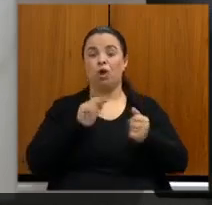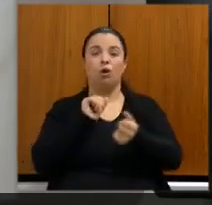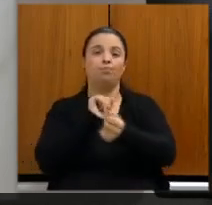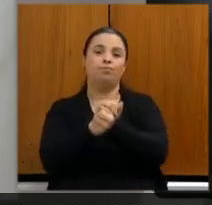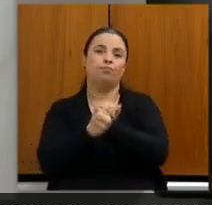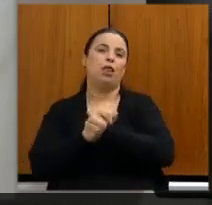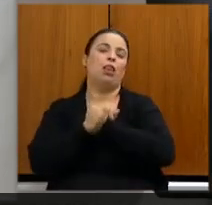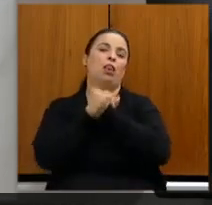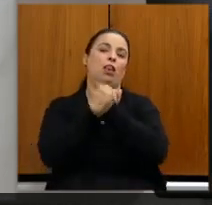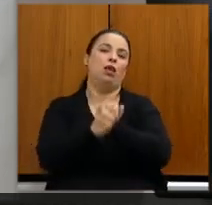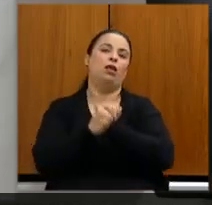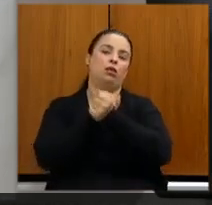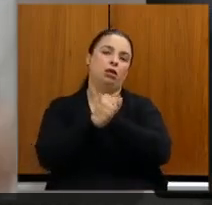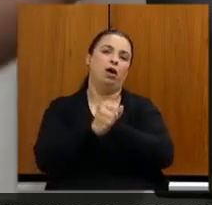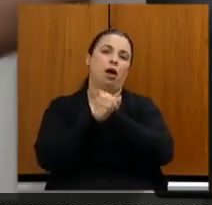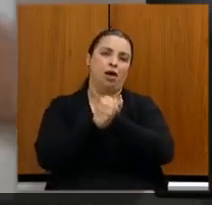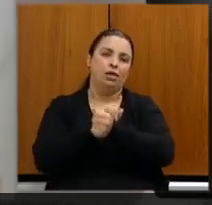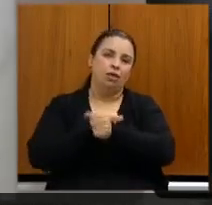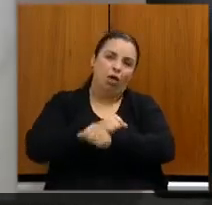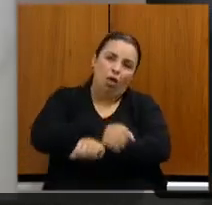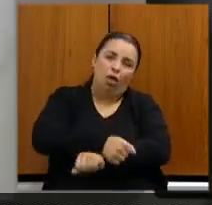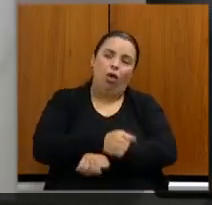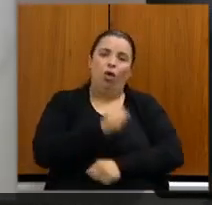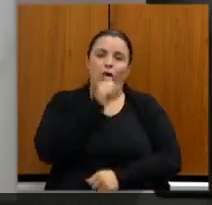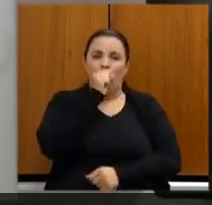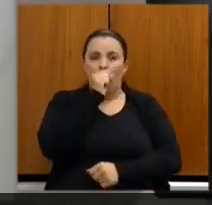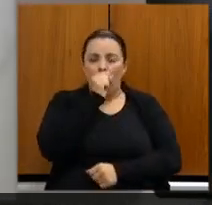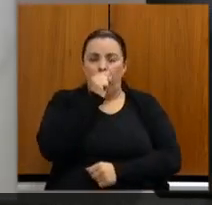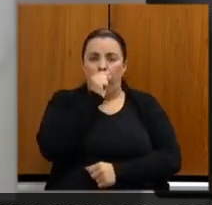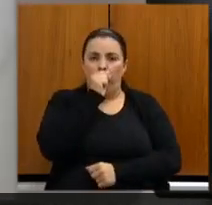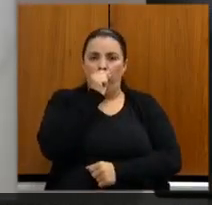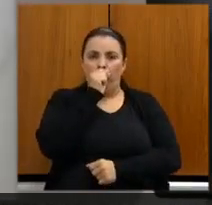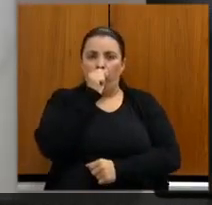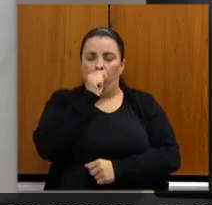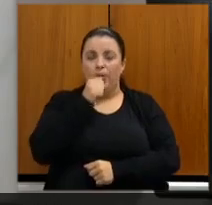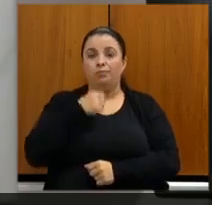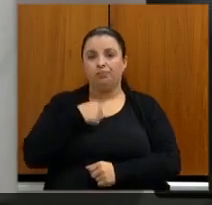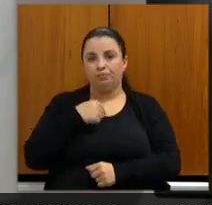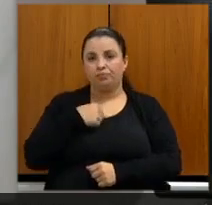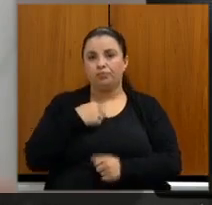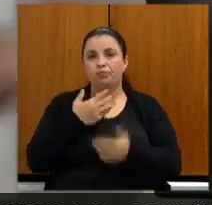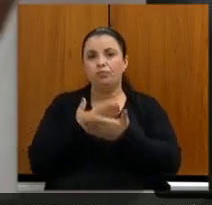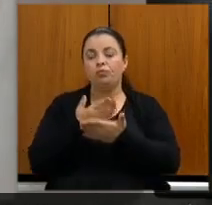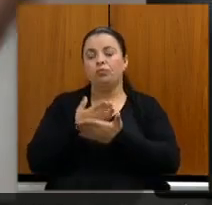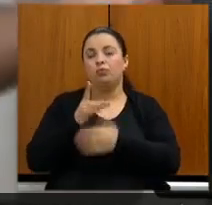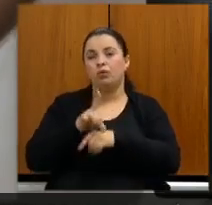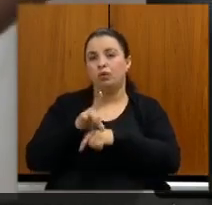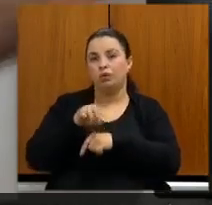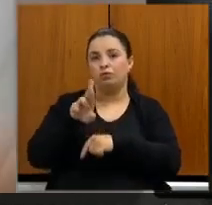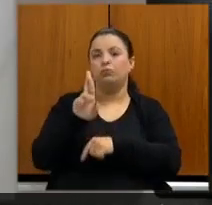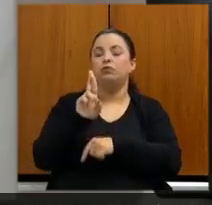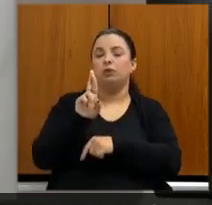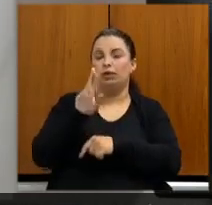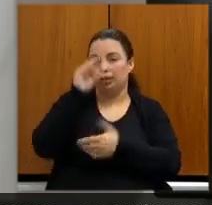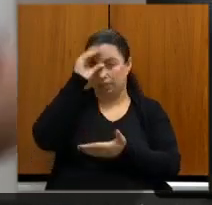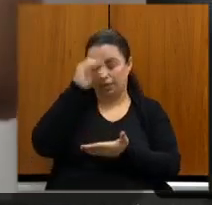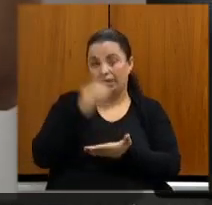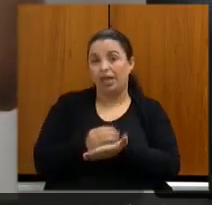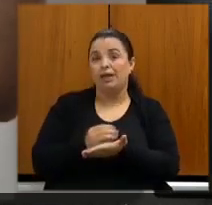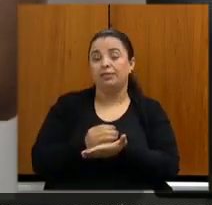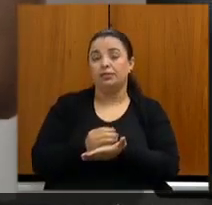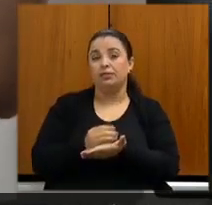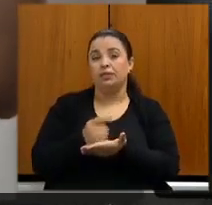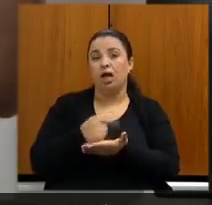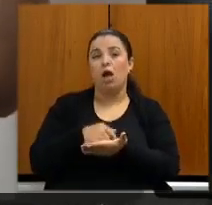sociais escravocratas né a por ele a Minha tese de doutorado 22,7 por cento da terra do território de